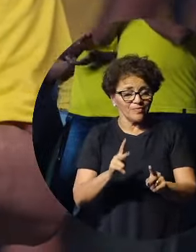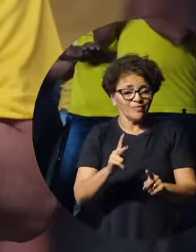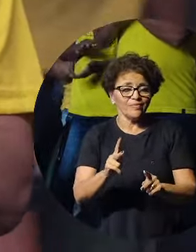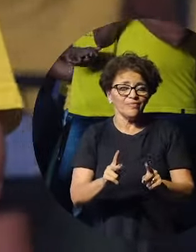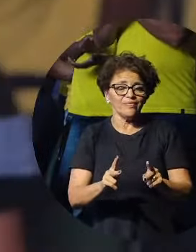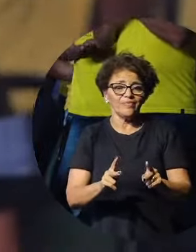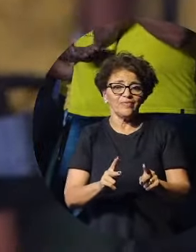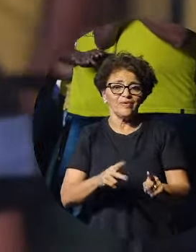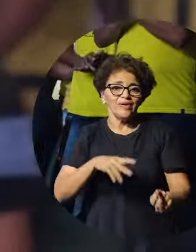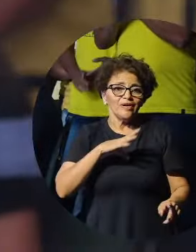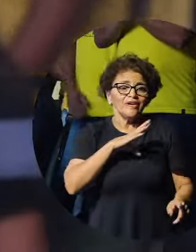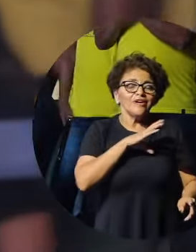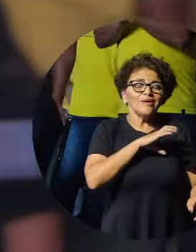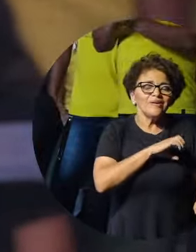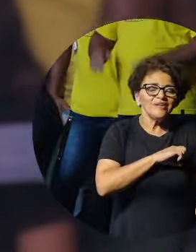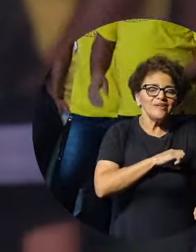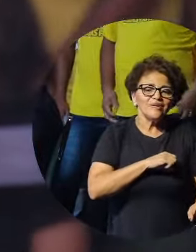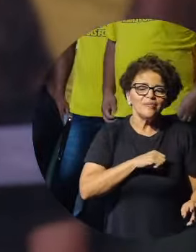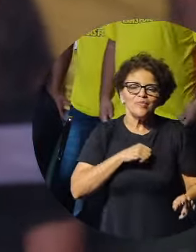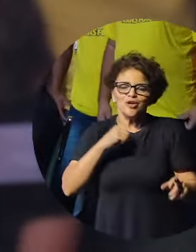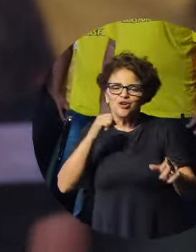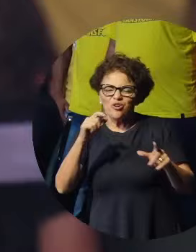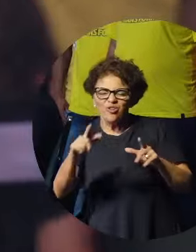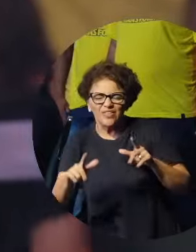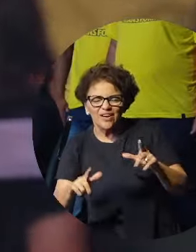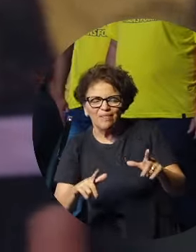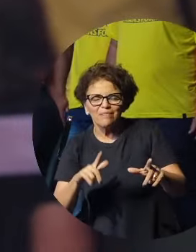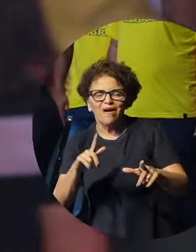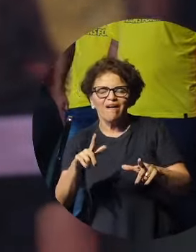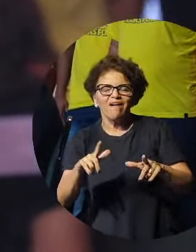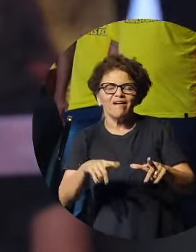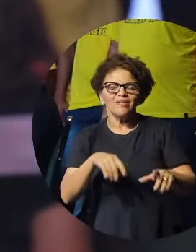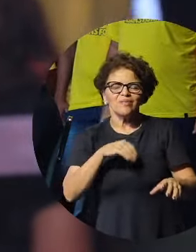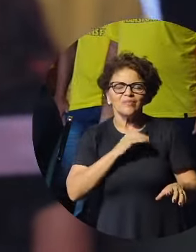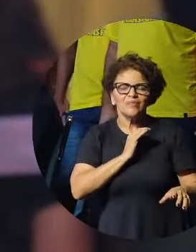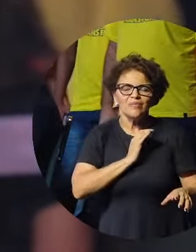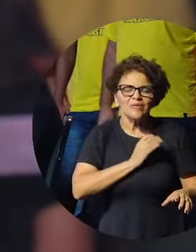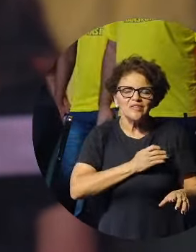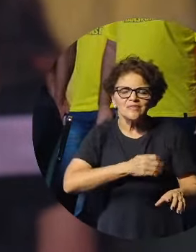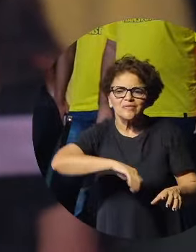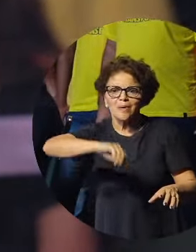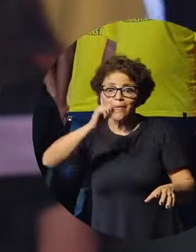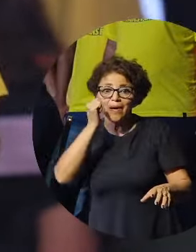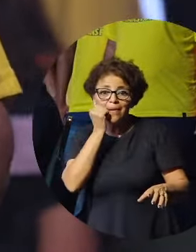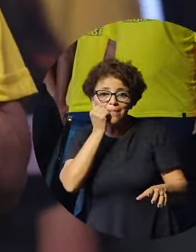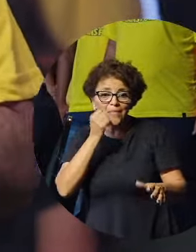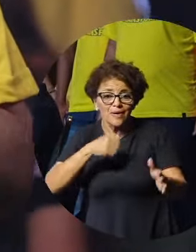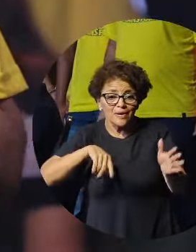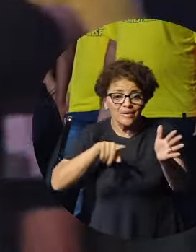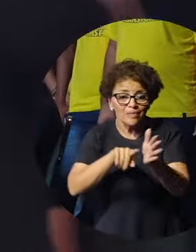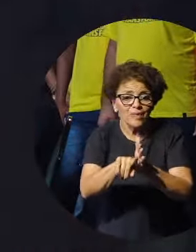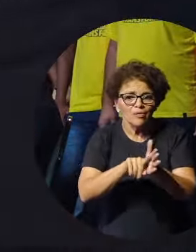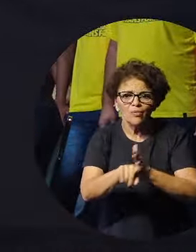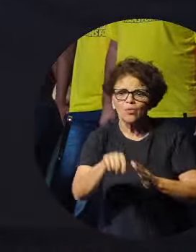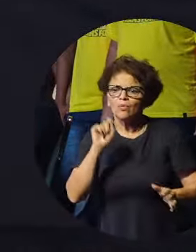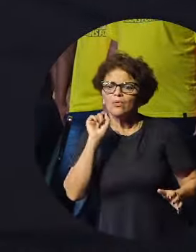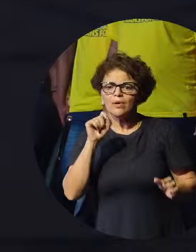Esse povo ama com ações. Essa mãe perguntou, que povo é esse? O tema da